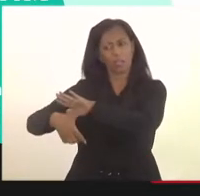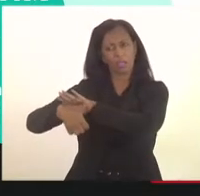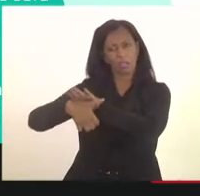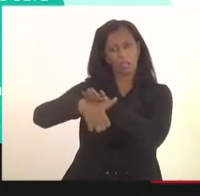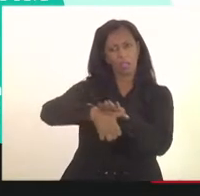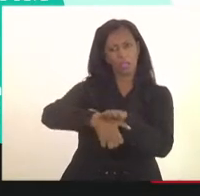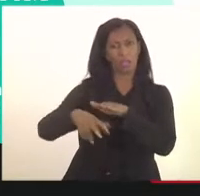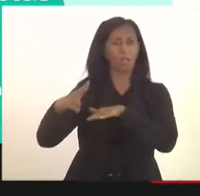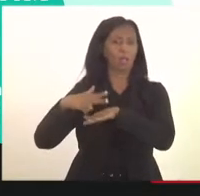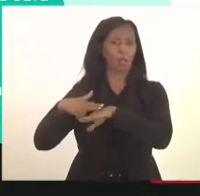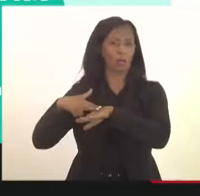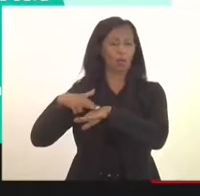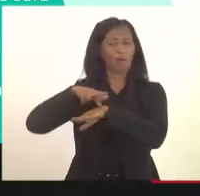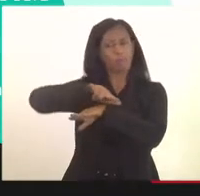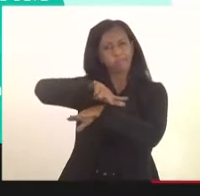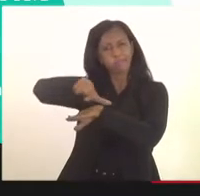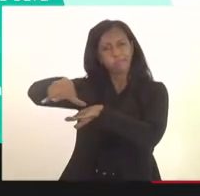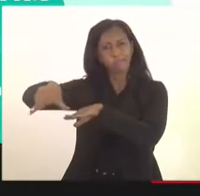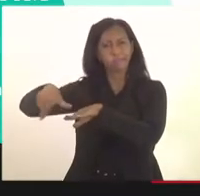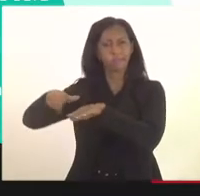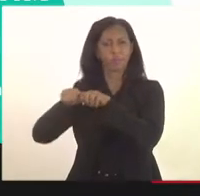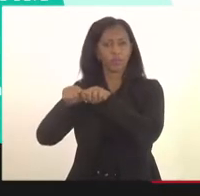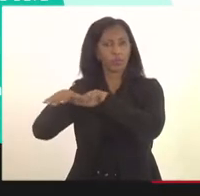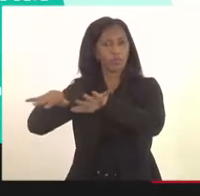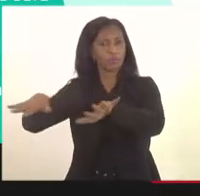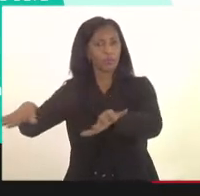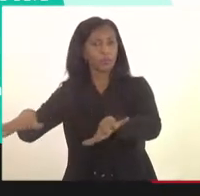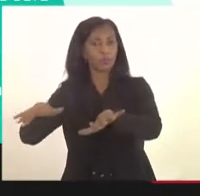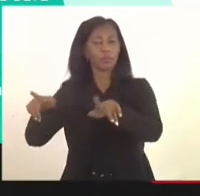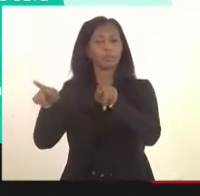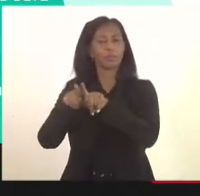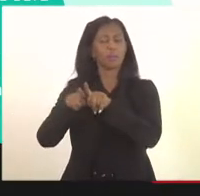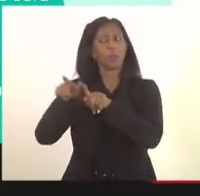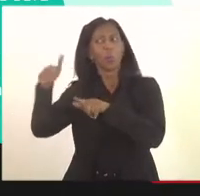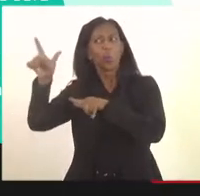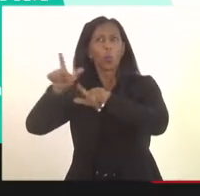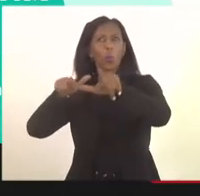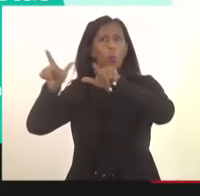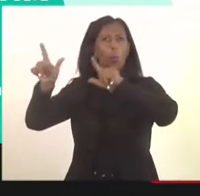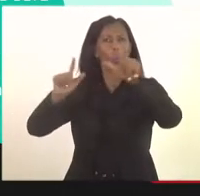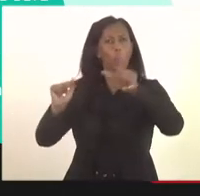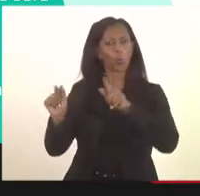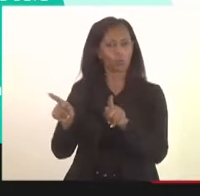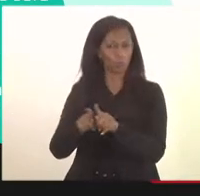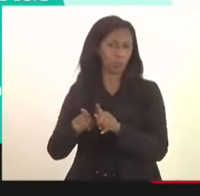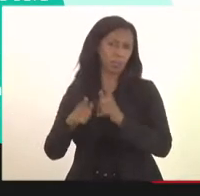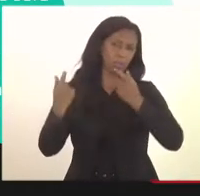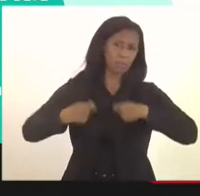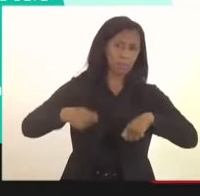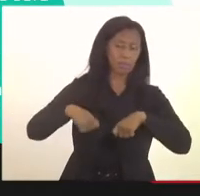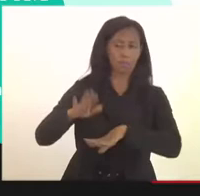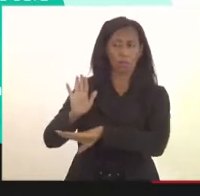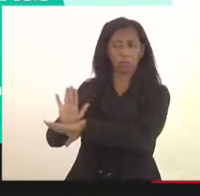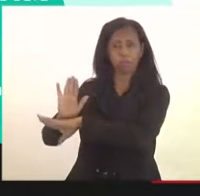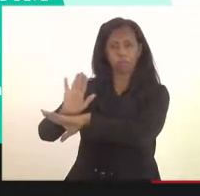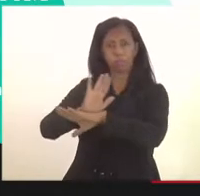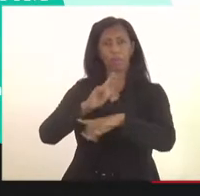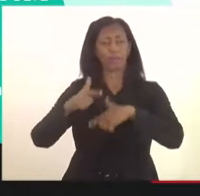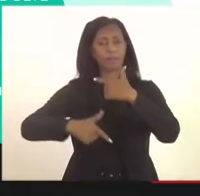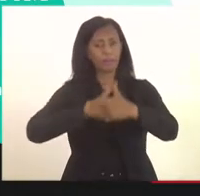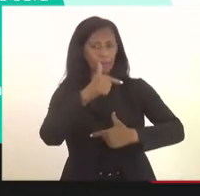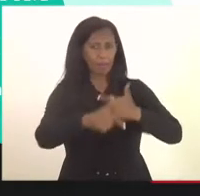Espadarte, nos ativos de exploração, sem contar o que já foi usado em termos de estudo, aquisição de dados e trabalho que tem sido